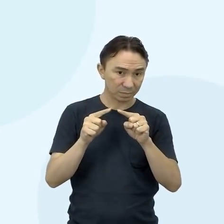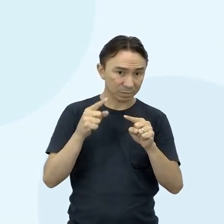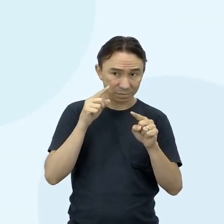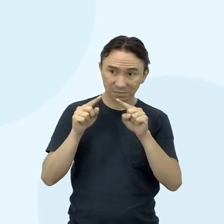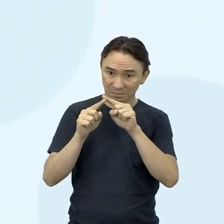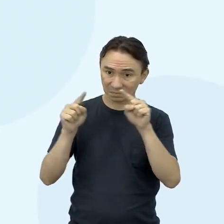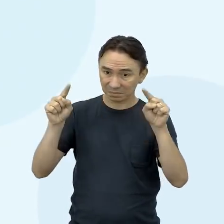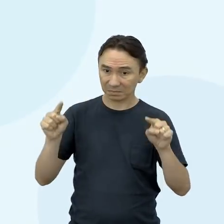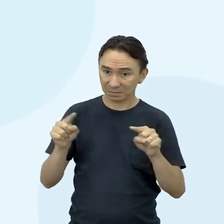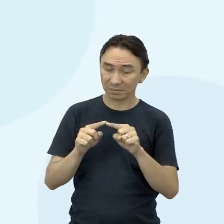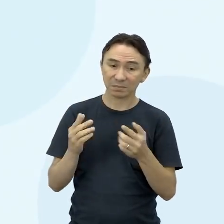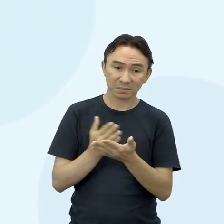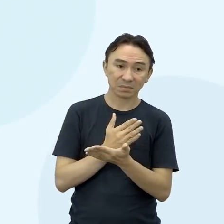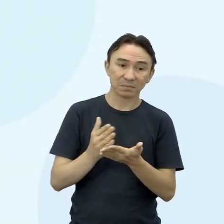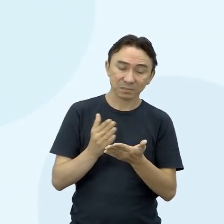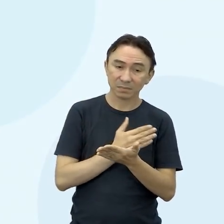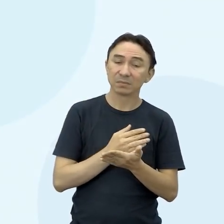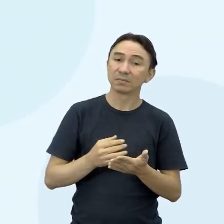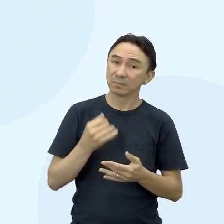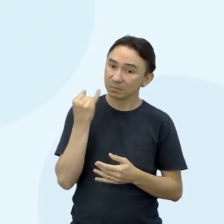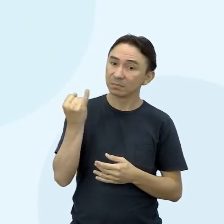importantes para chamar atenção